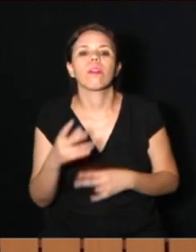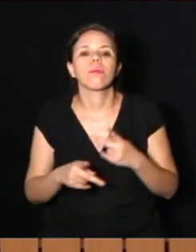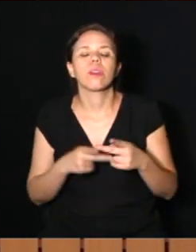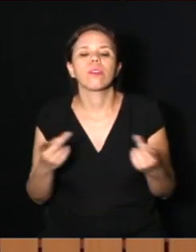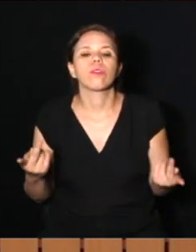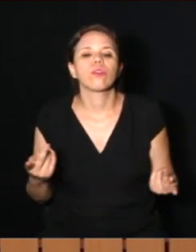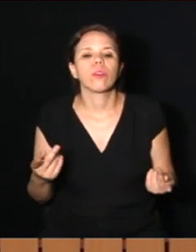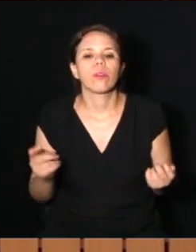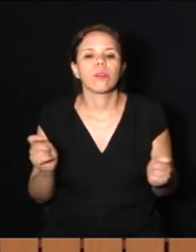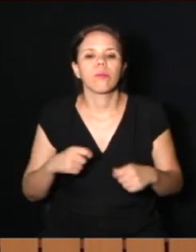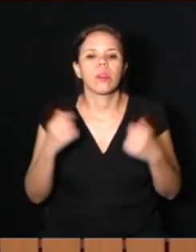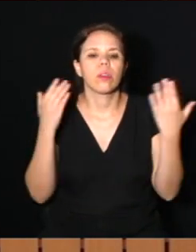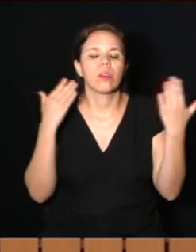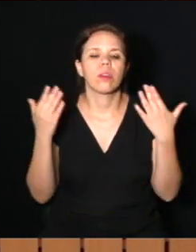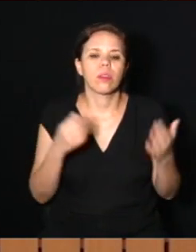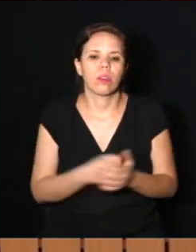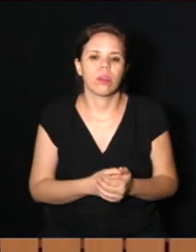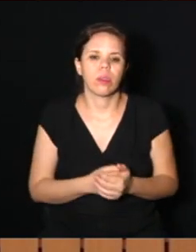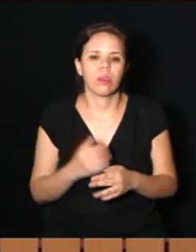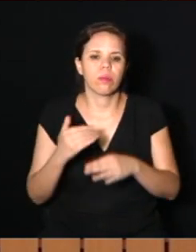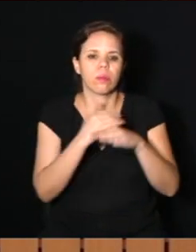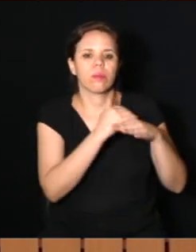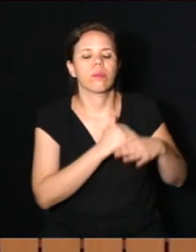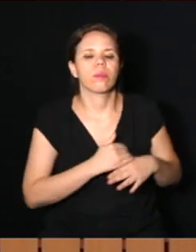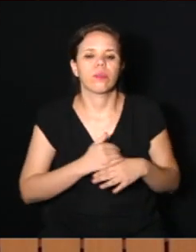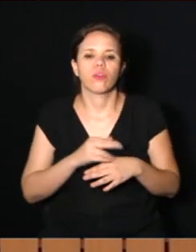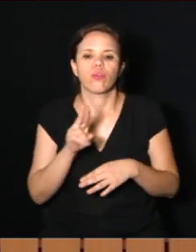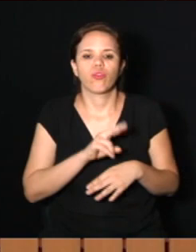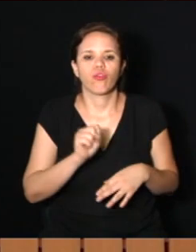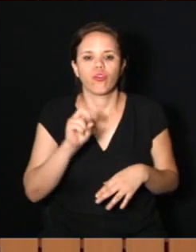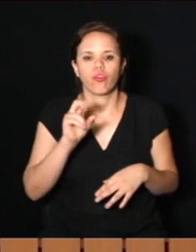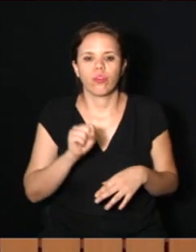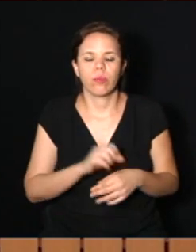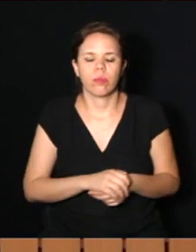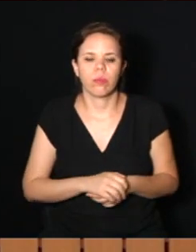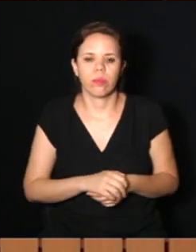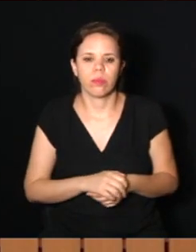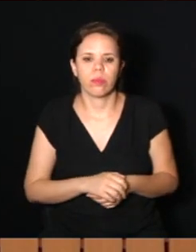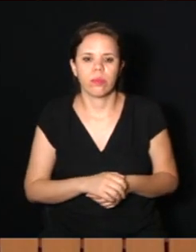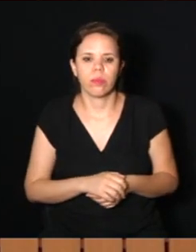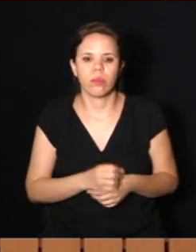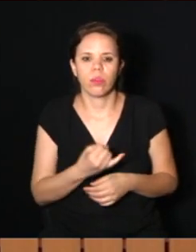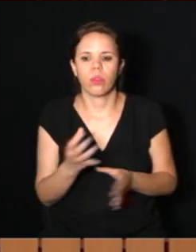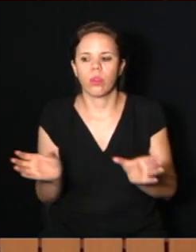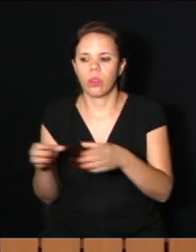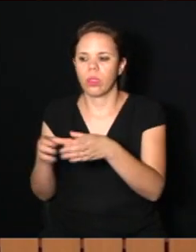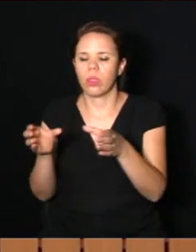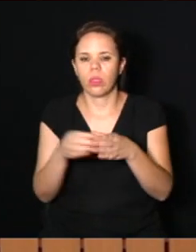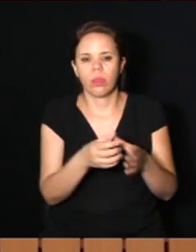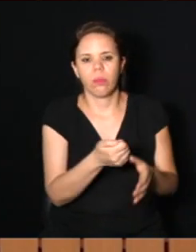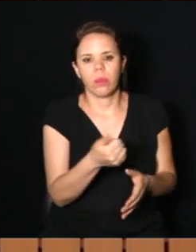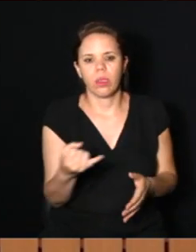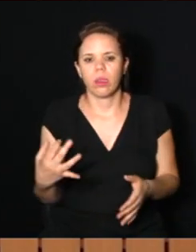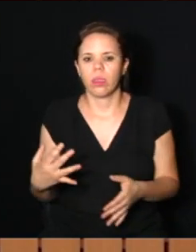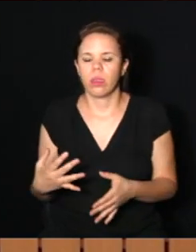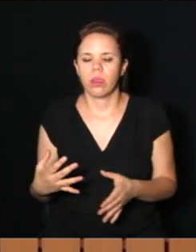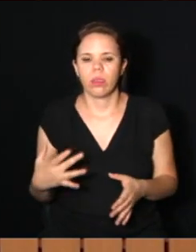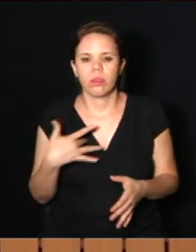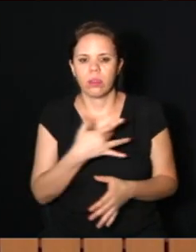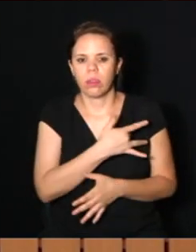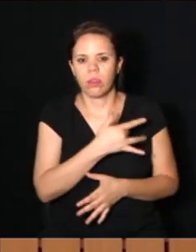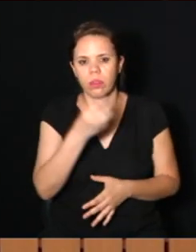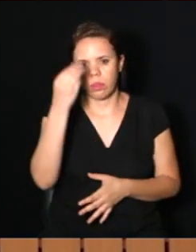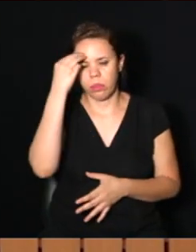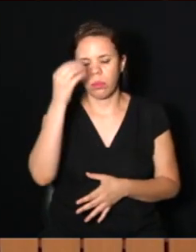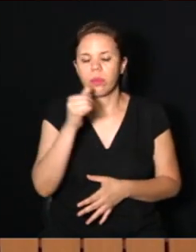algumas parametrizações que são utilizadas dentro do Sistema Único de Saúde para a conformação de equipes mínimas para atendimento em saúde mental.